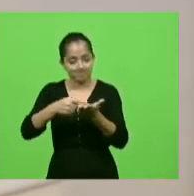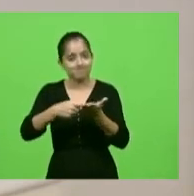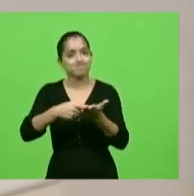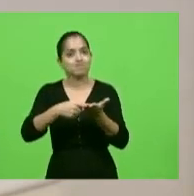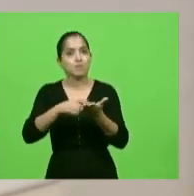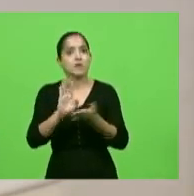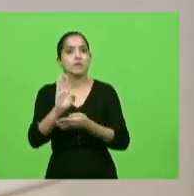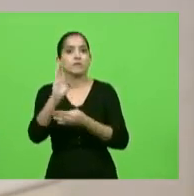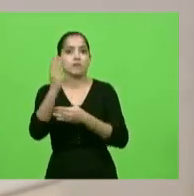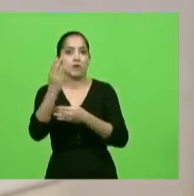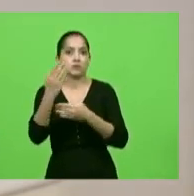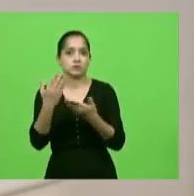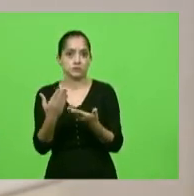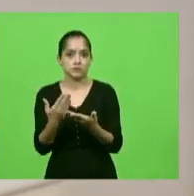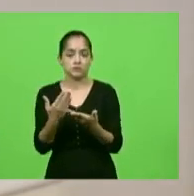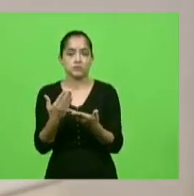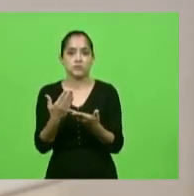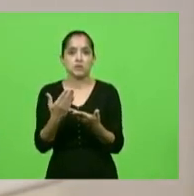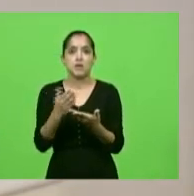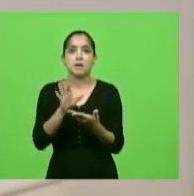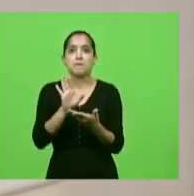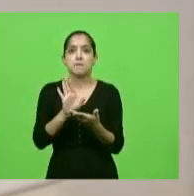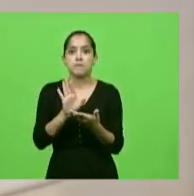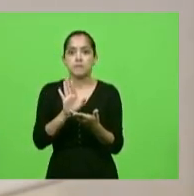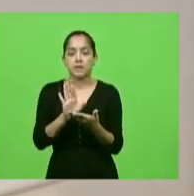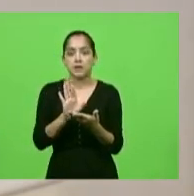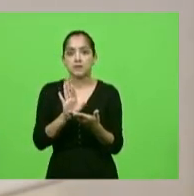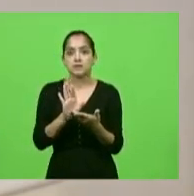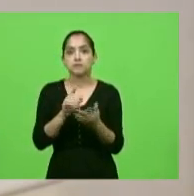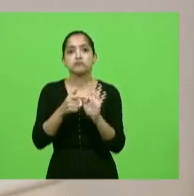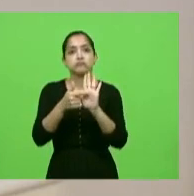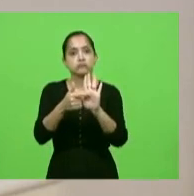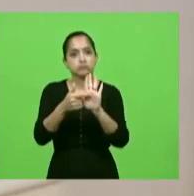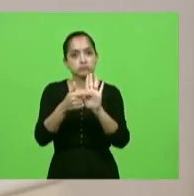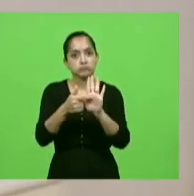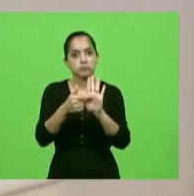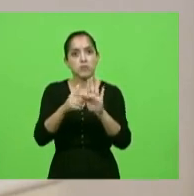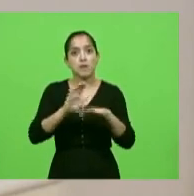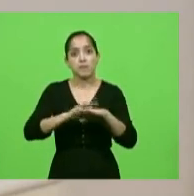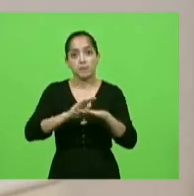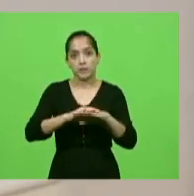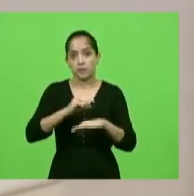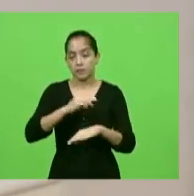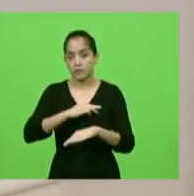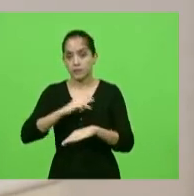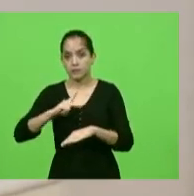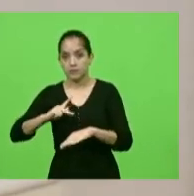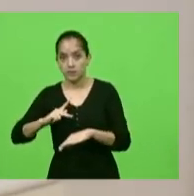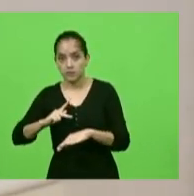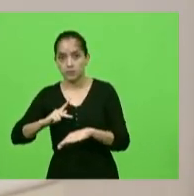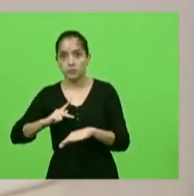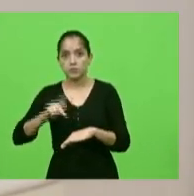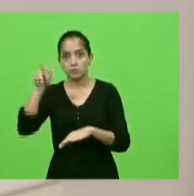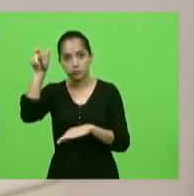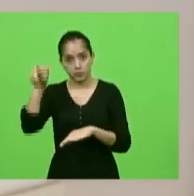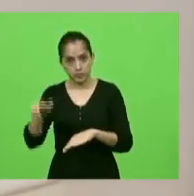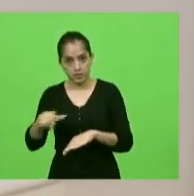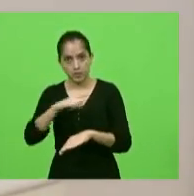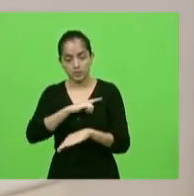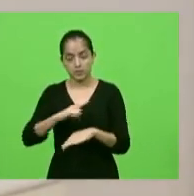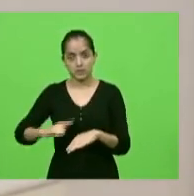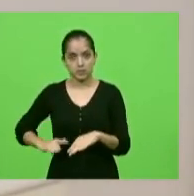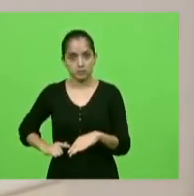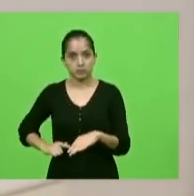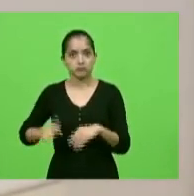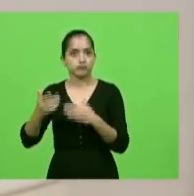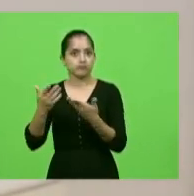terceiros. Assim, o apontamento pelo Ministério Público Estadual de que o excelentíssimo senhor governador não